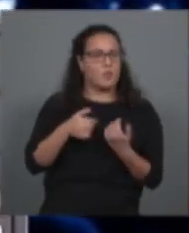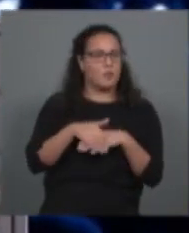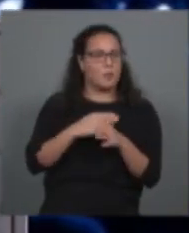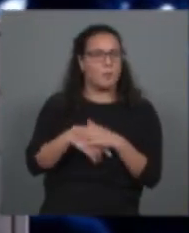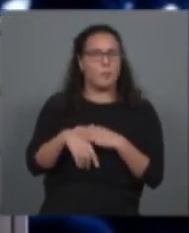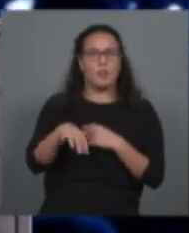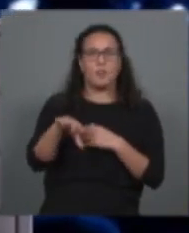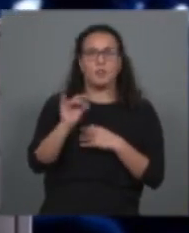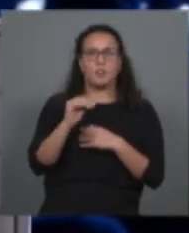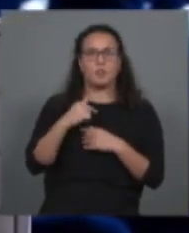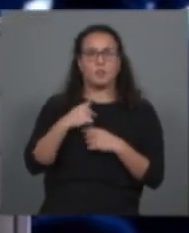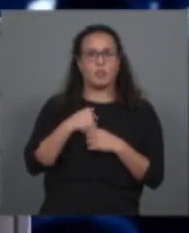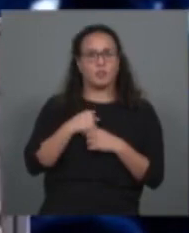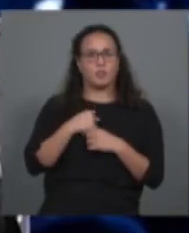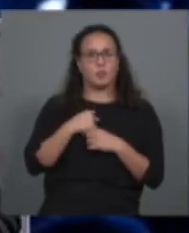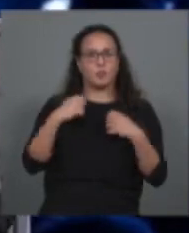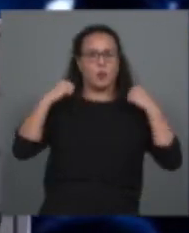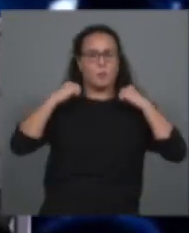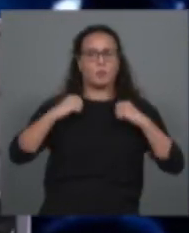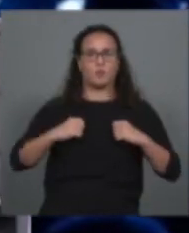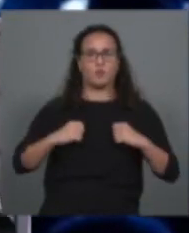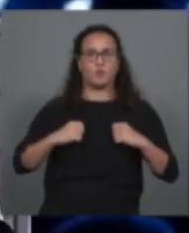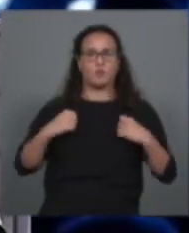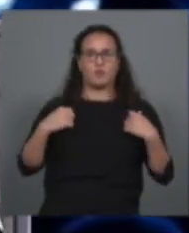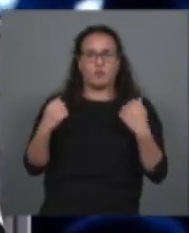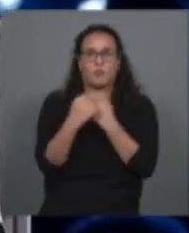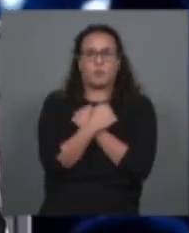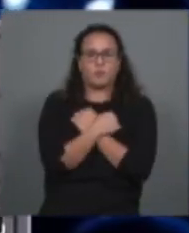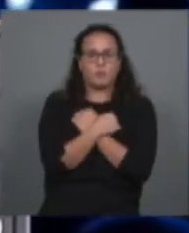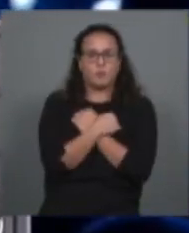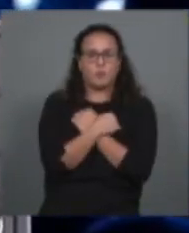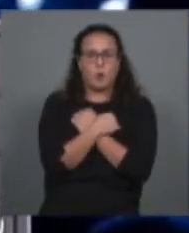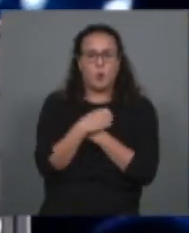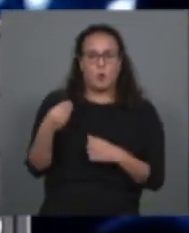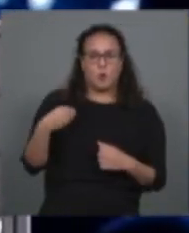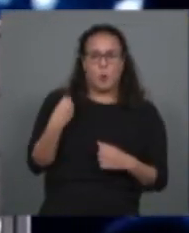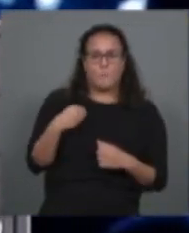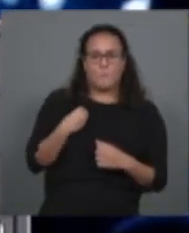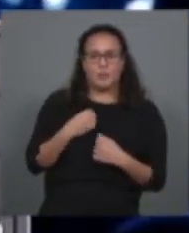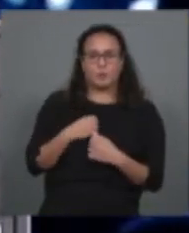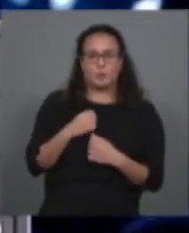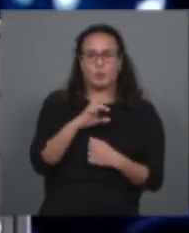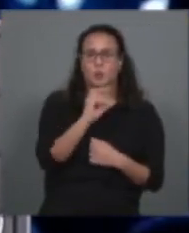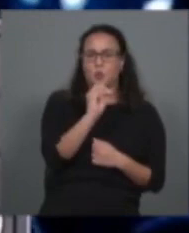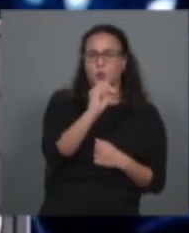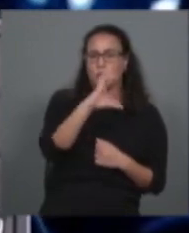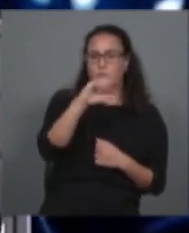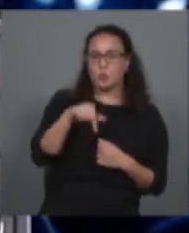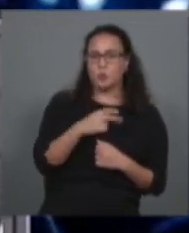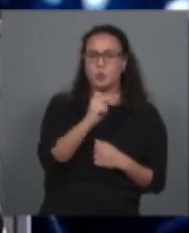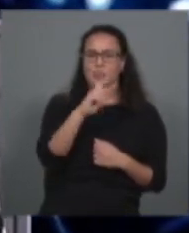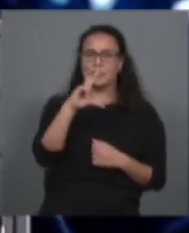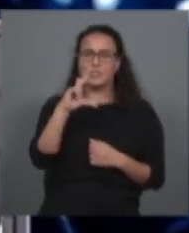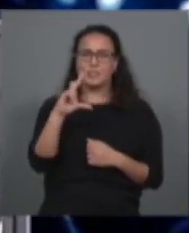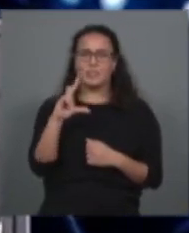nos autocarros vamos com a mochila à frente, com medo dos roços indesejados, e portanto esses pequenos medos são